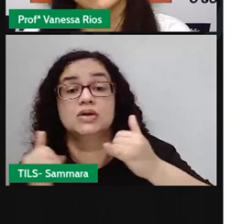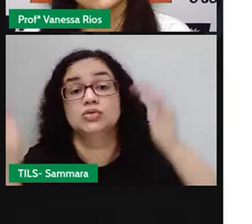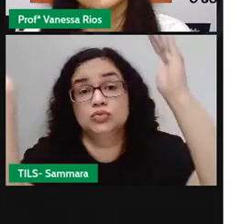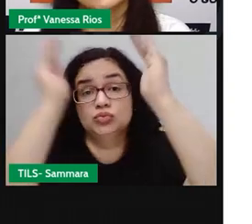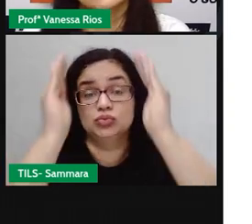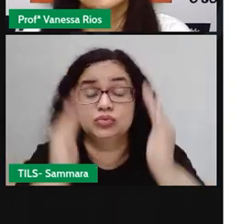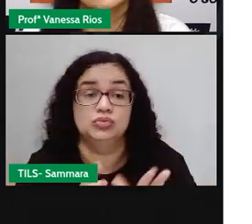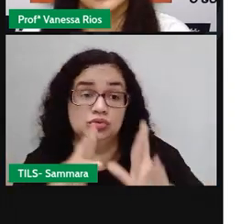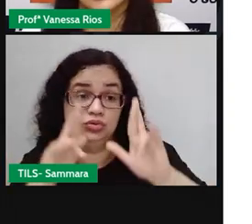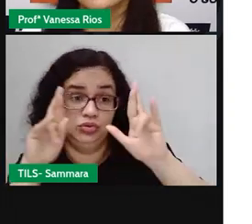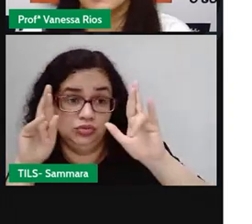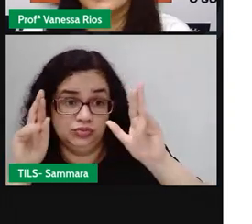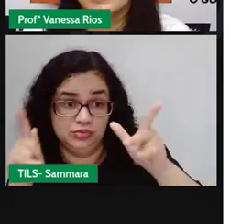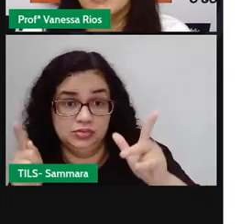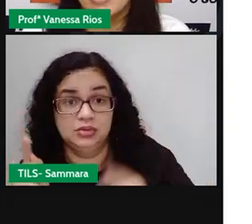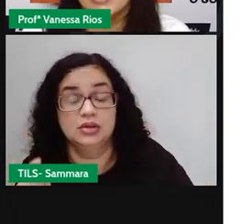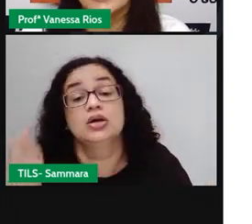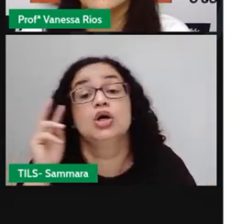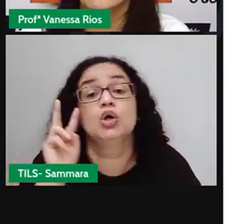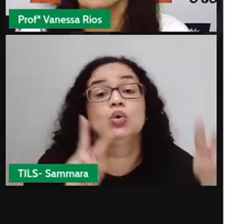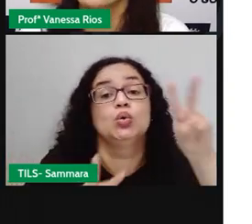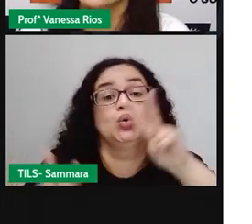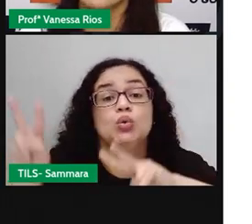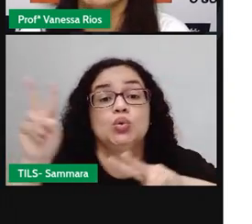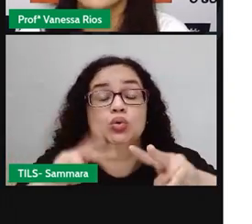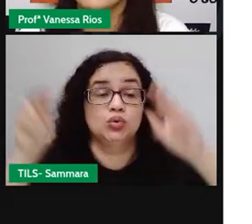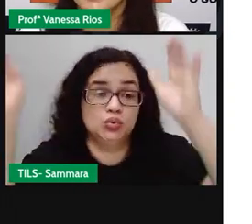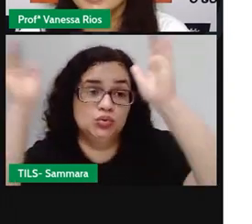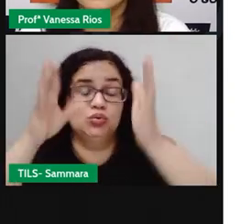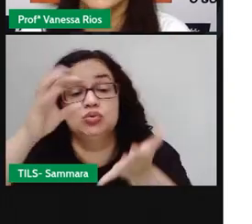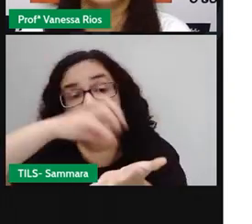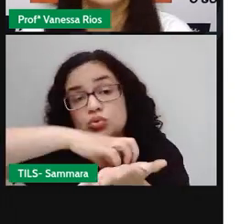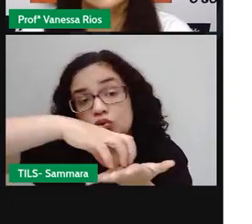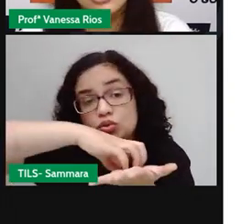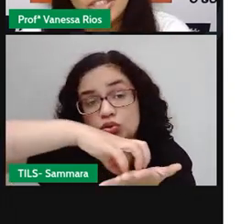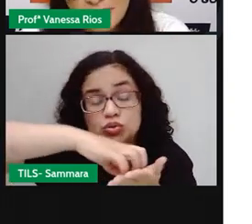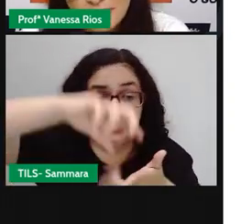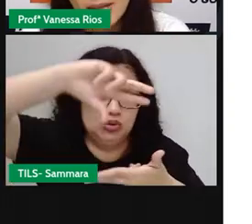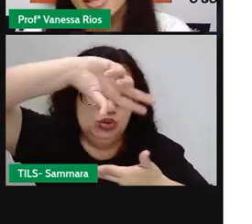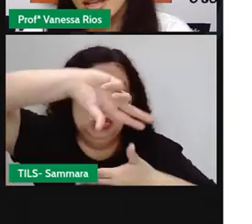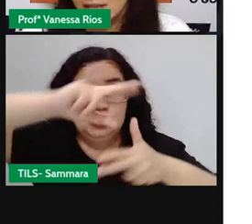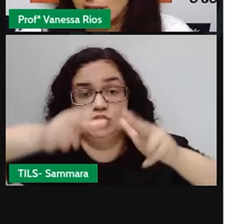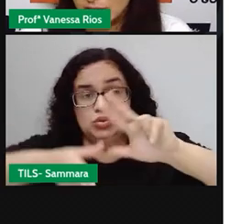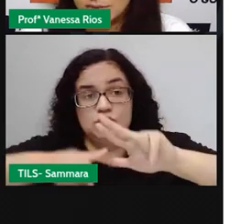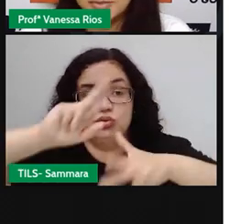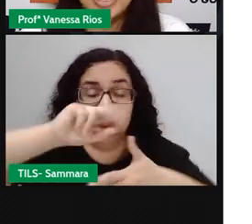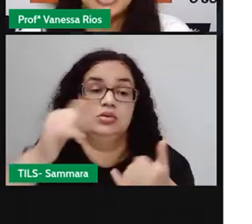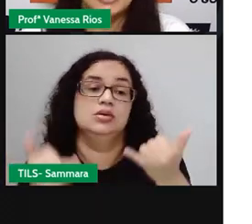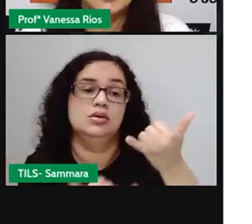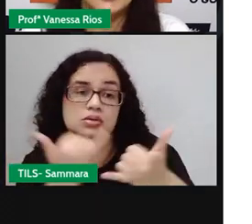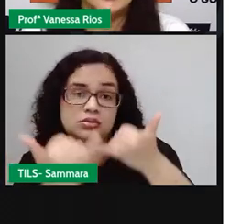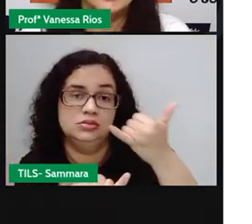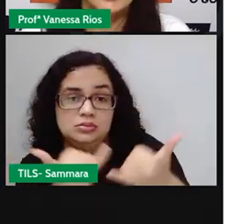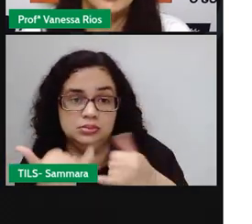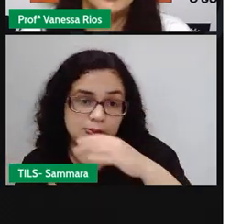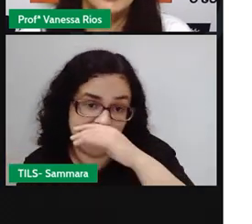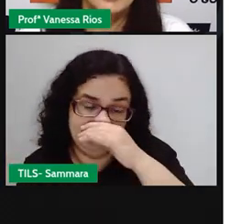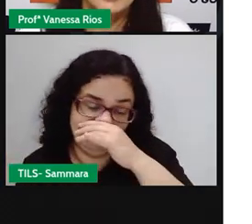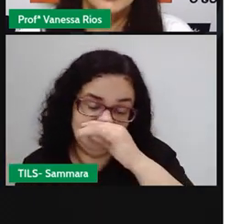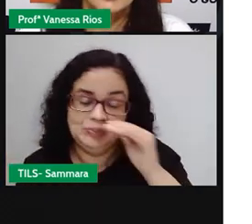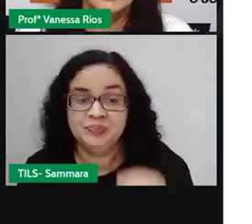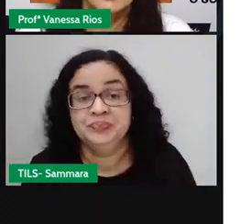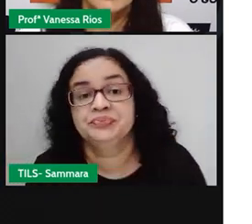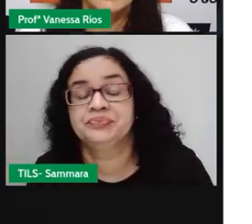formatos diferentes. E aí a gente vai observar aí as formas geométricas presentes também nos brinquedos.